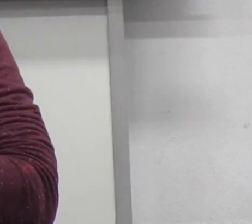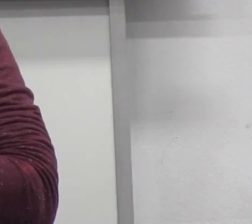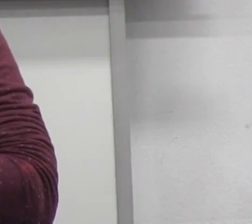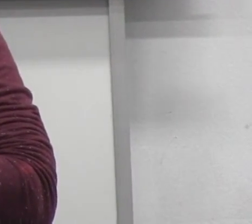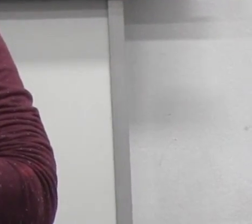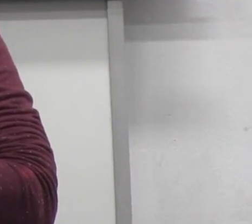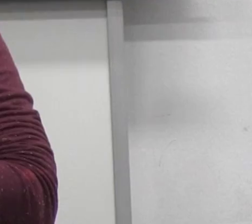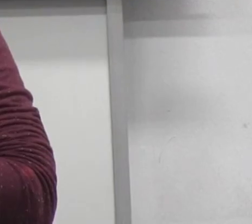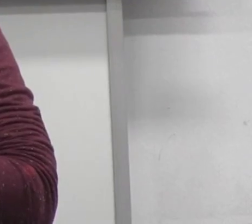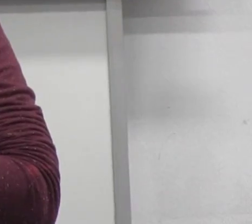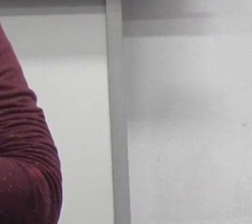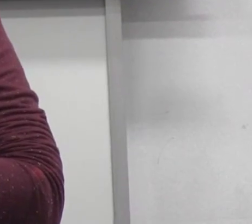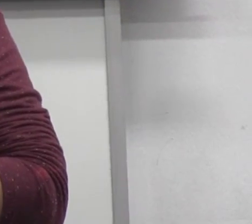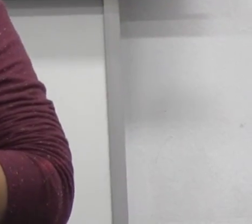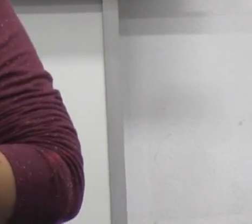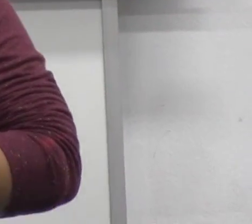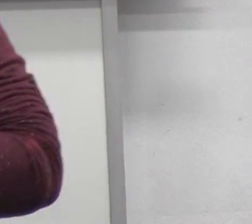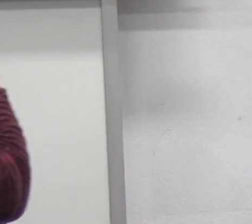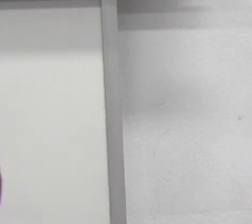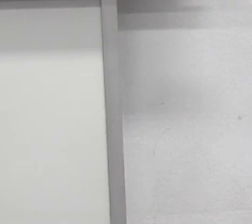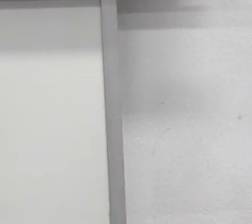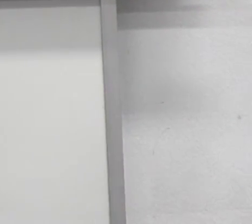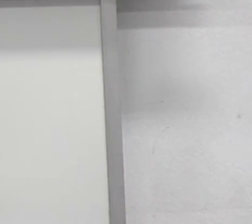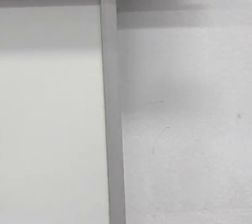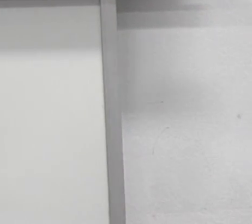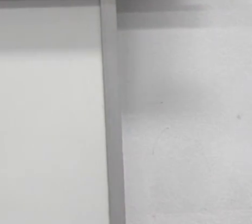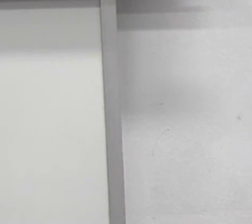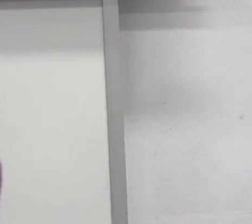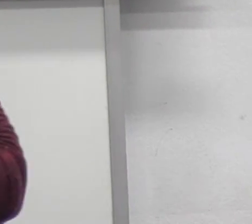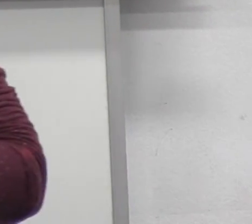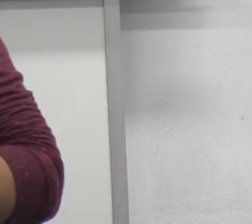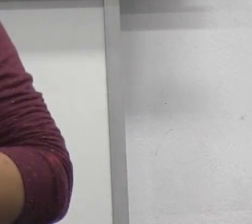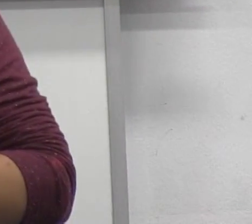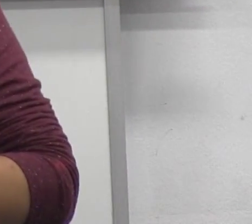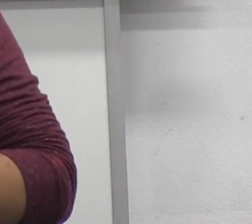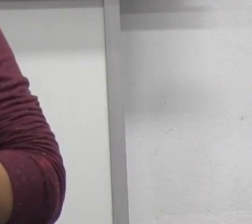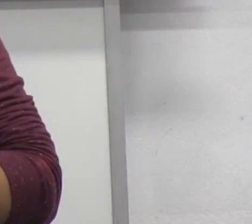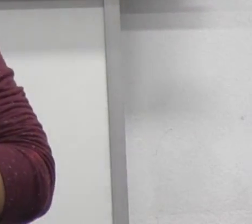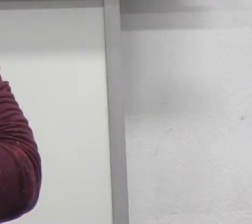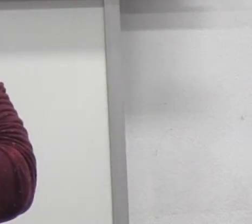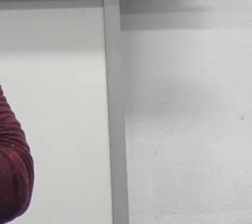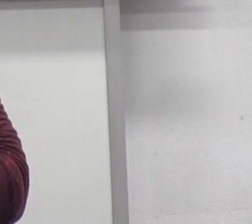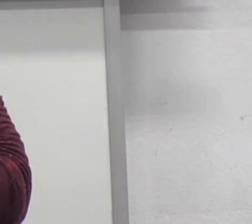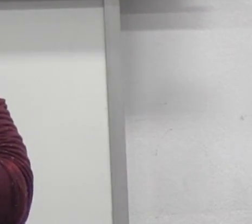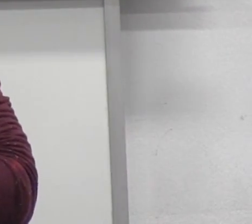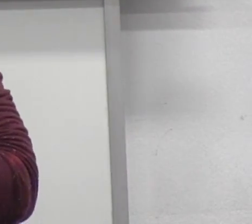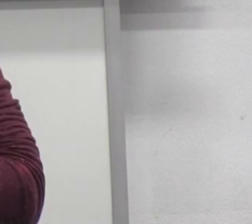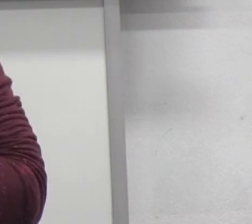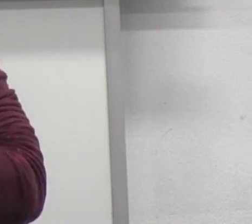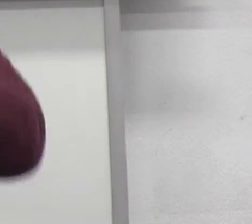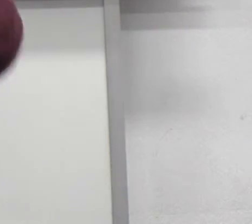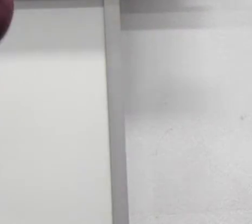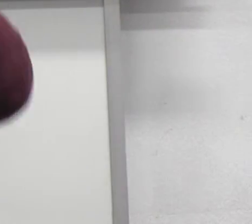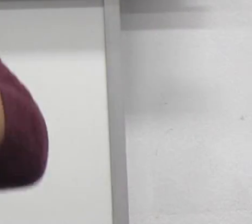tem dislexia. Eu não falo pra ela, a minha filha é disléxica.